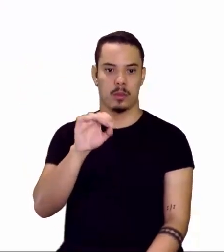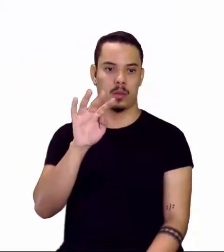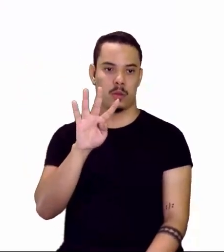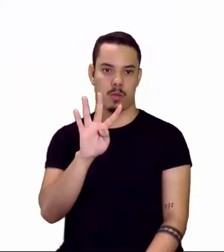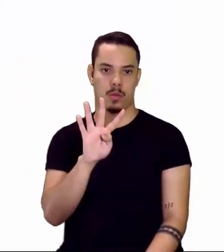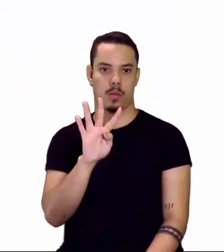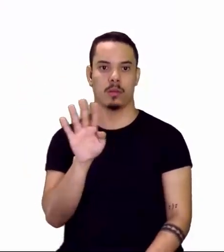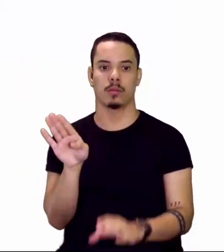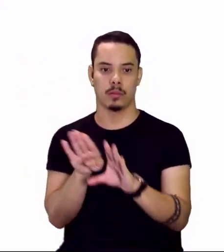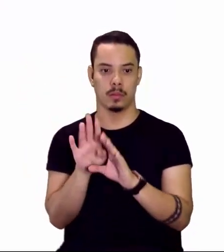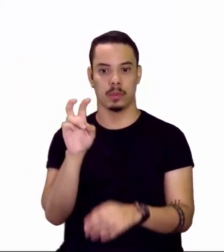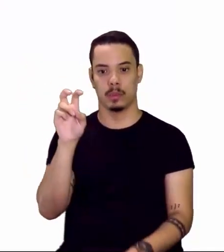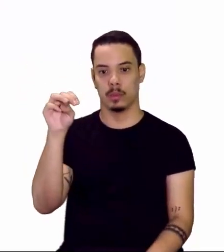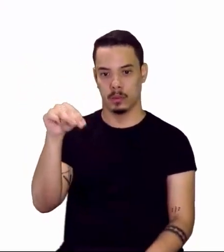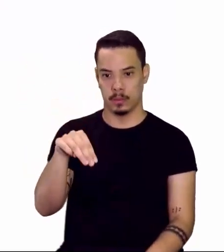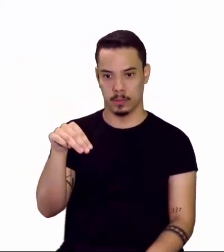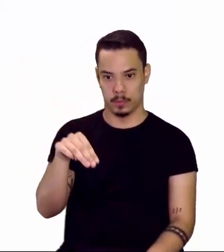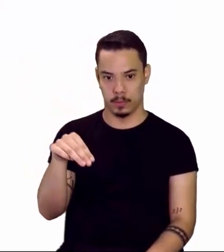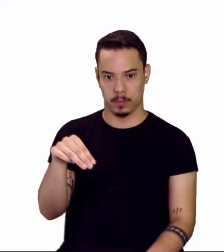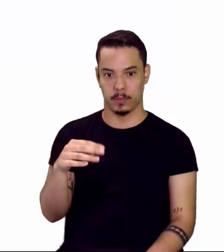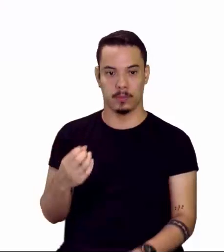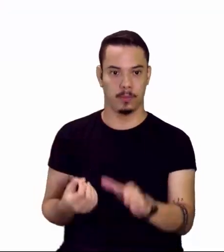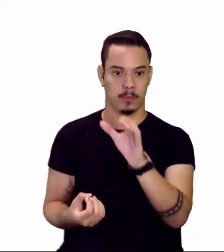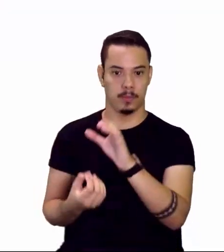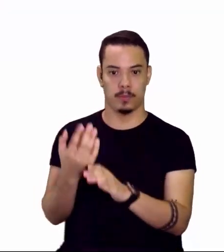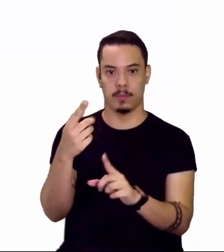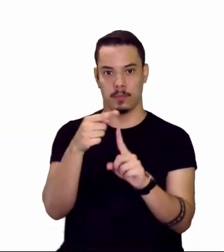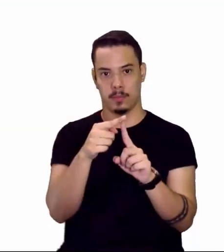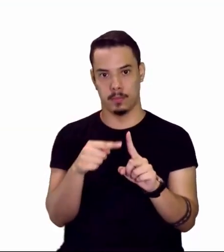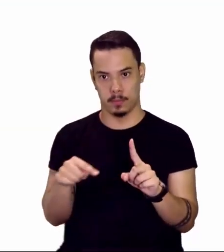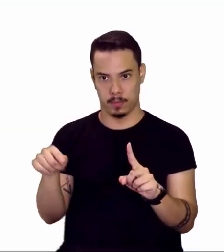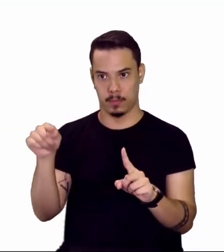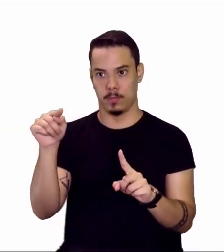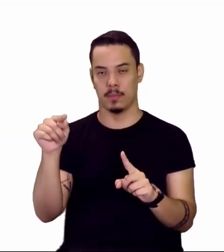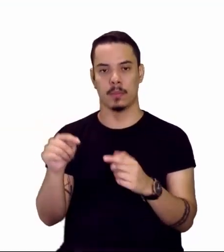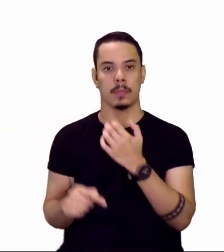minutos. Portanto, molécula angular. Tá certo?